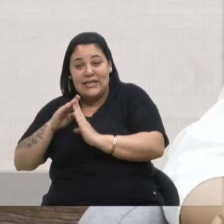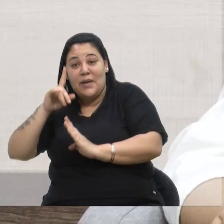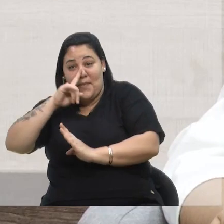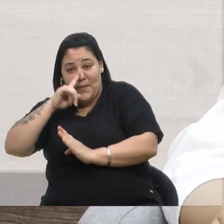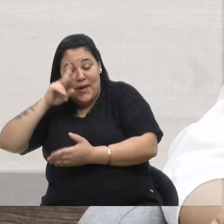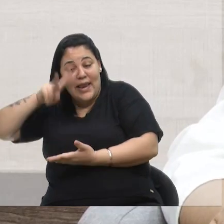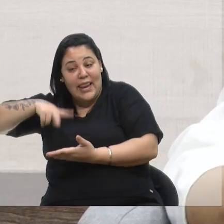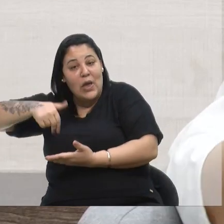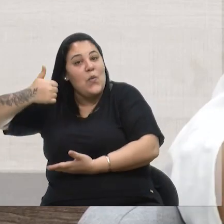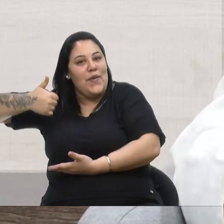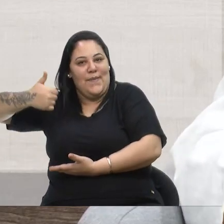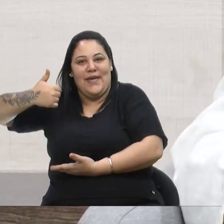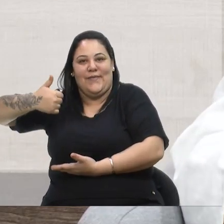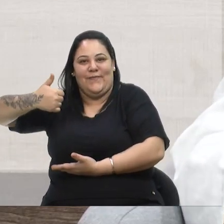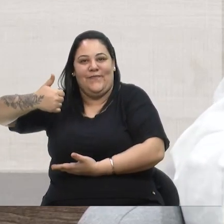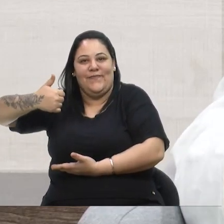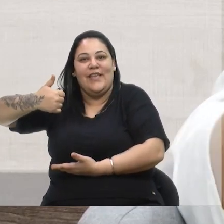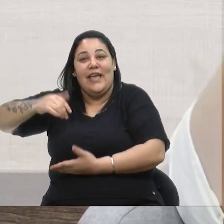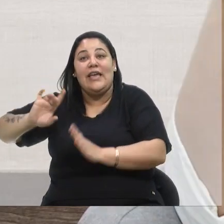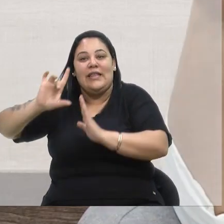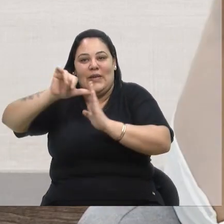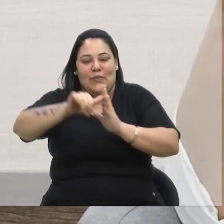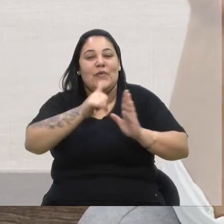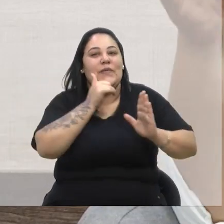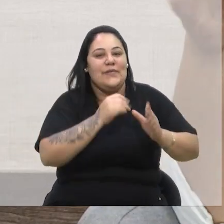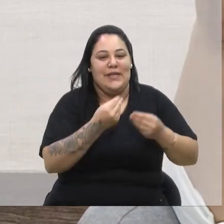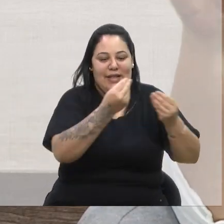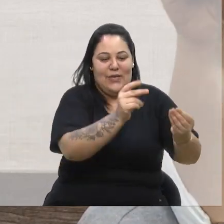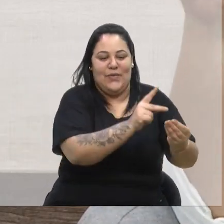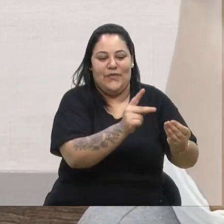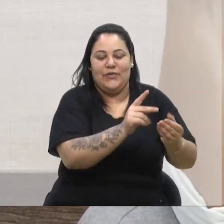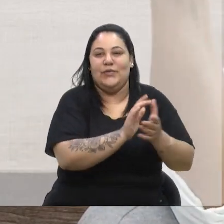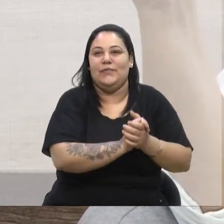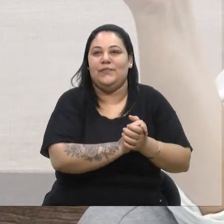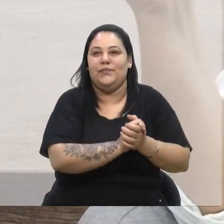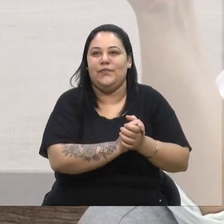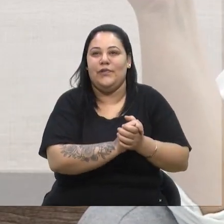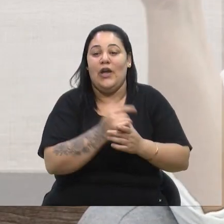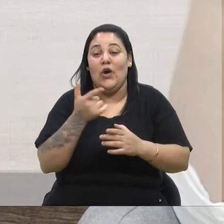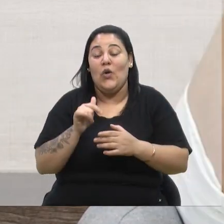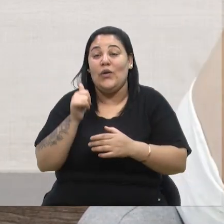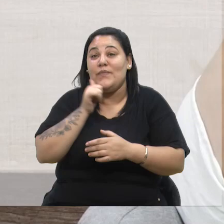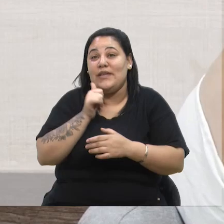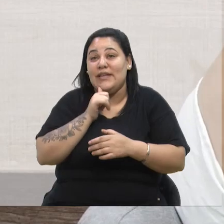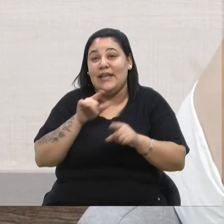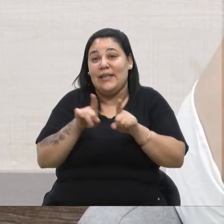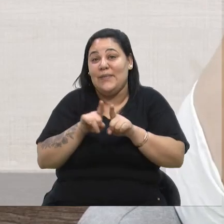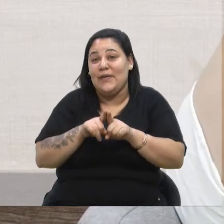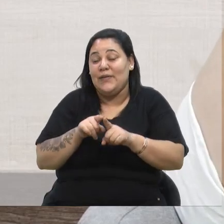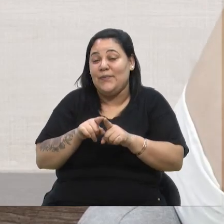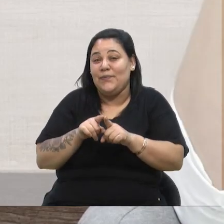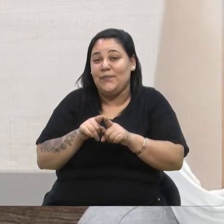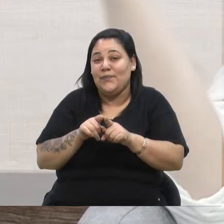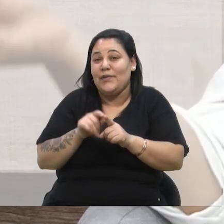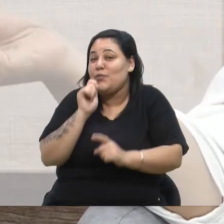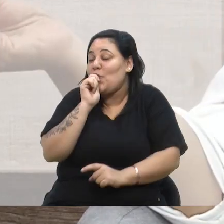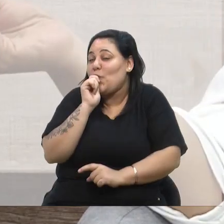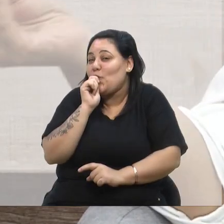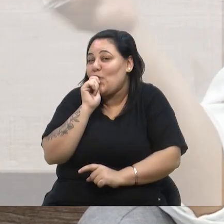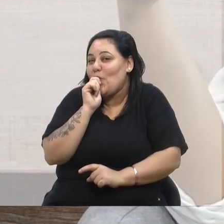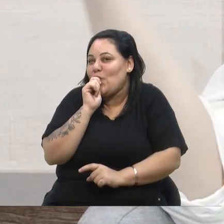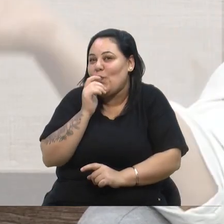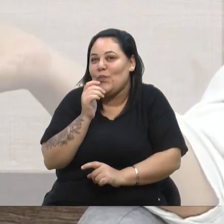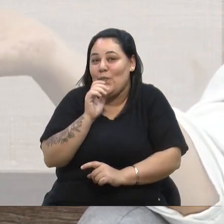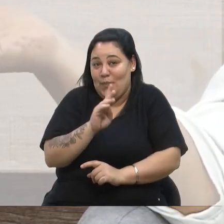mãe, né? Uma outra menina chupava bico e foi dormir na